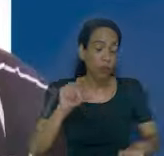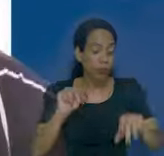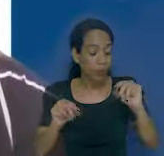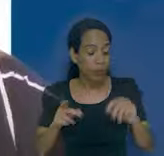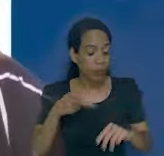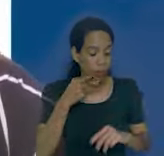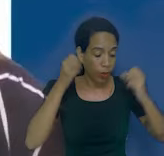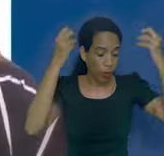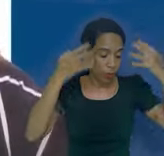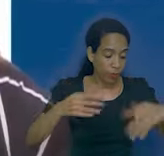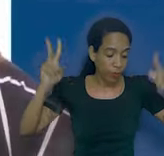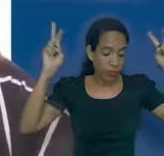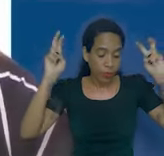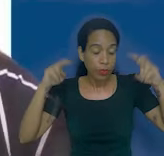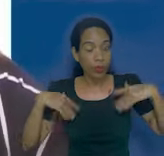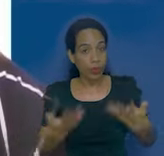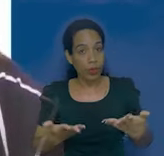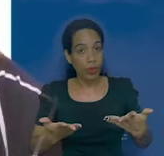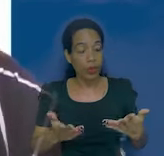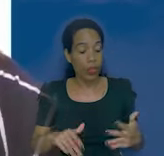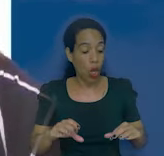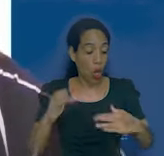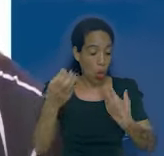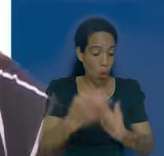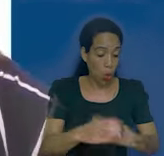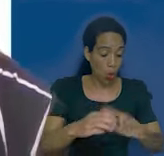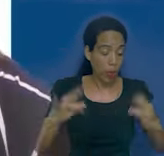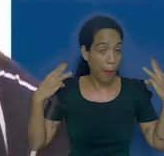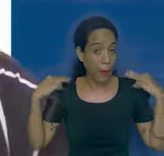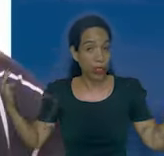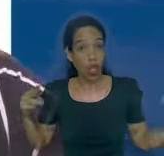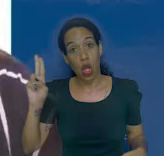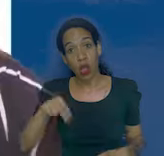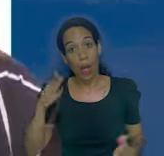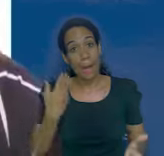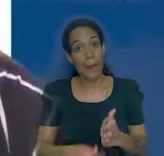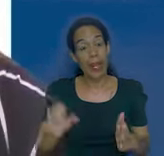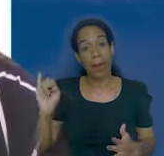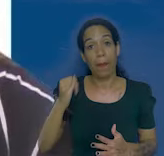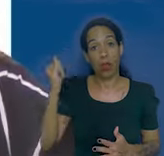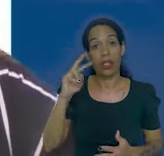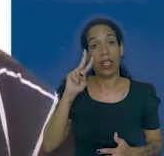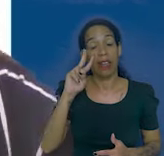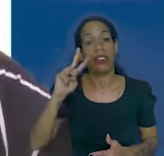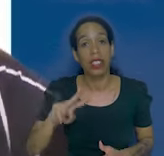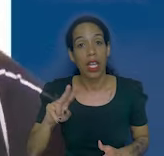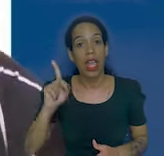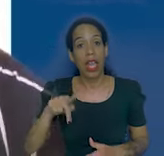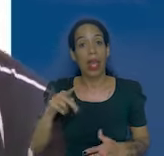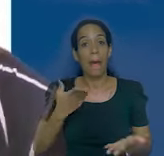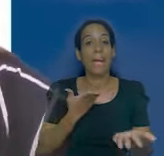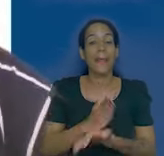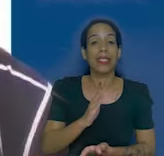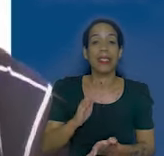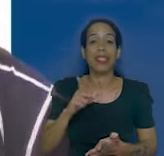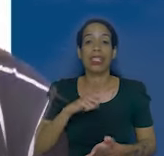decisões falando sobre esses assuntos, né? Então, o concurso da magistratura ele nunca vai deixar de perder a sua essência, na minha visão, né? Que é passar